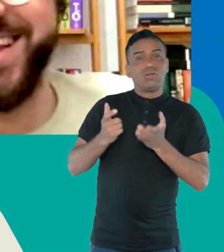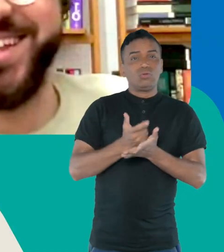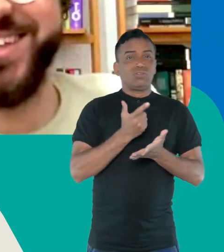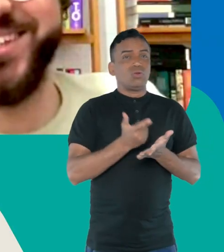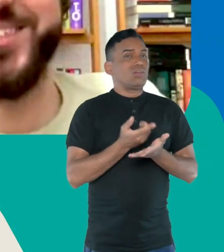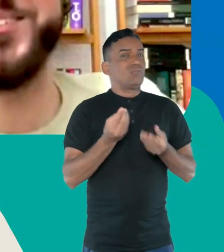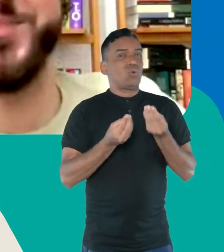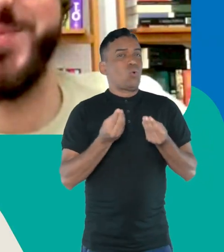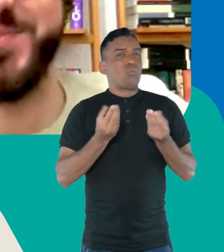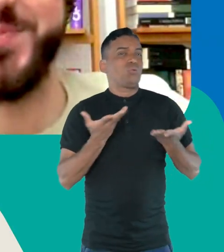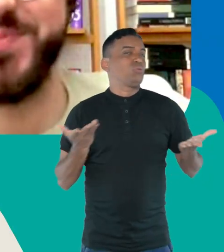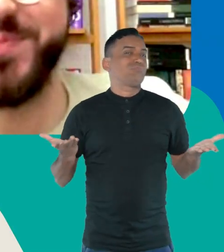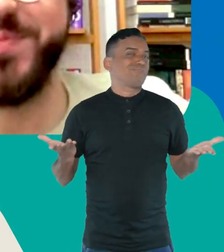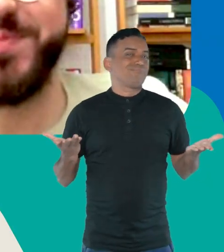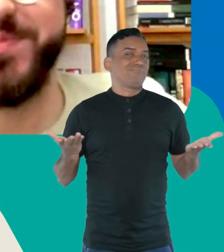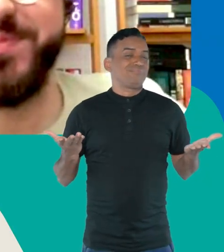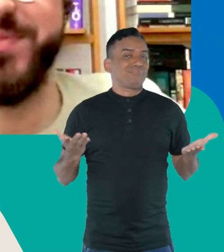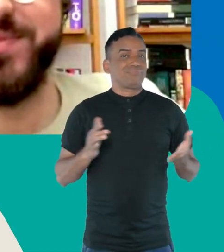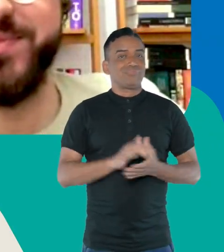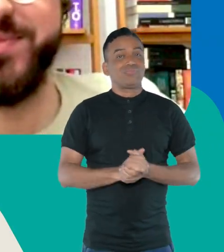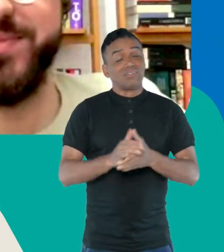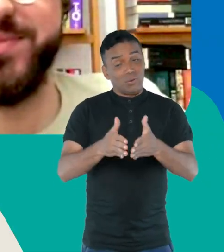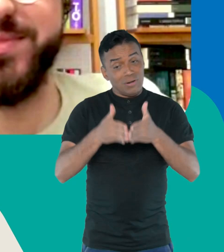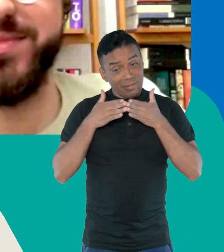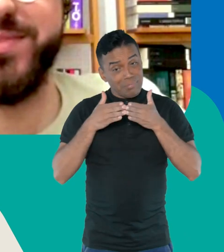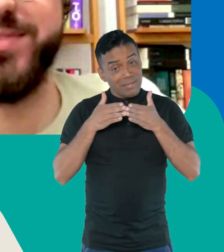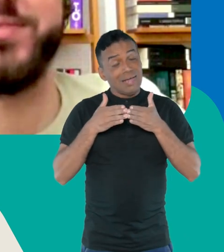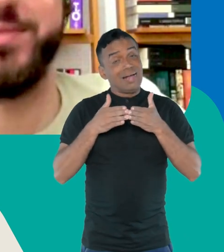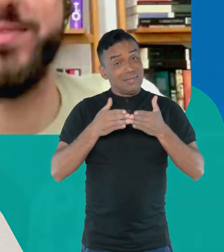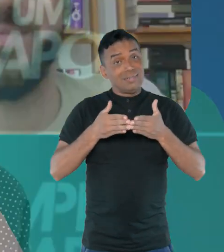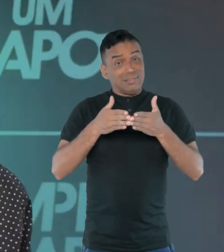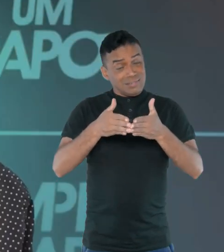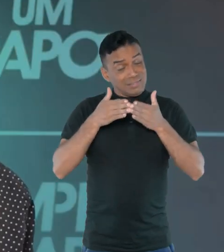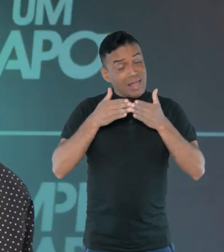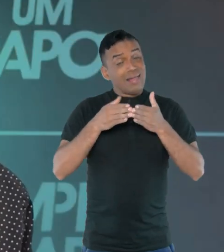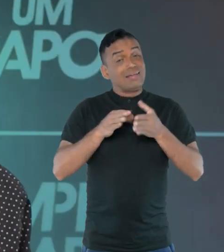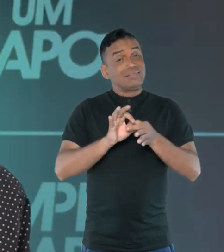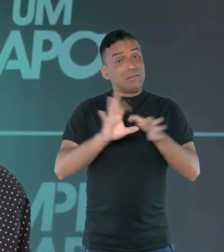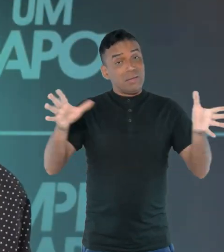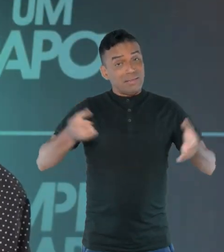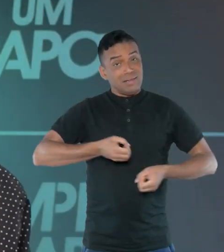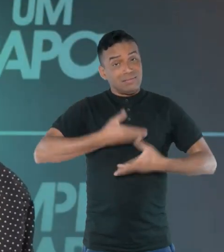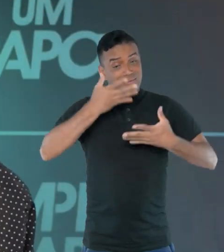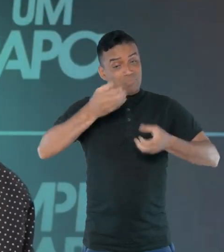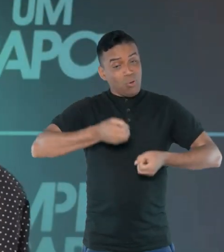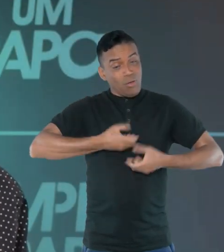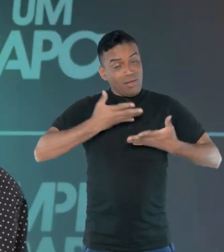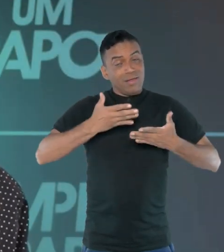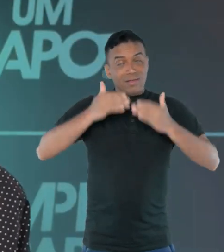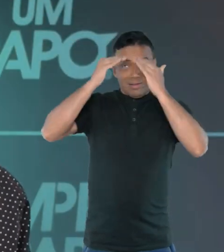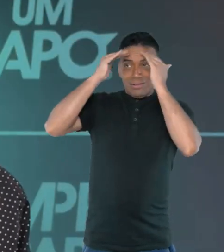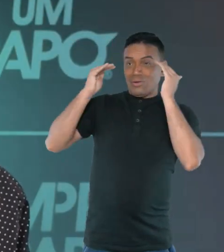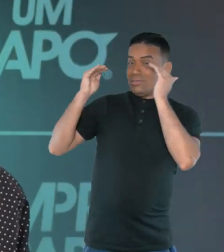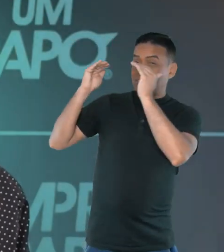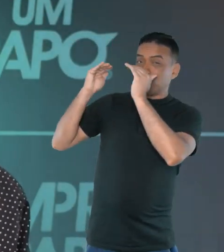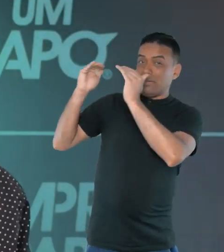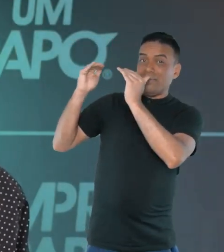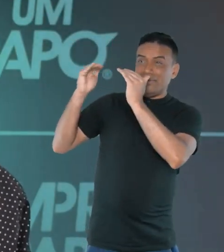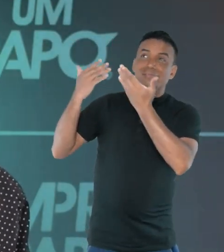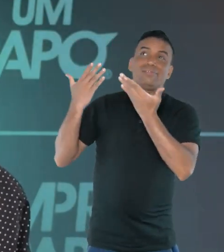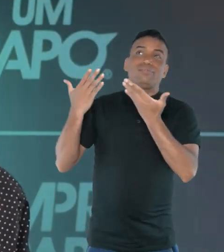bem, por sinal. Com total licença, liberdade poética e com total respeito, mas ao mesmo